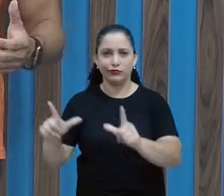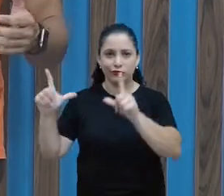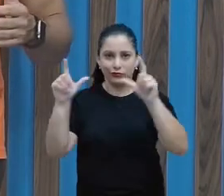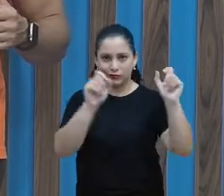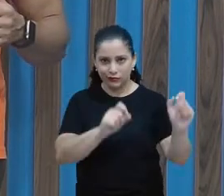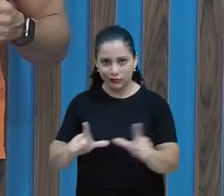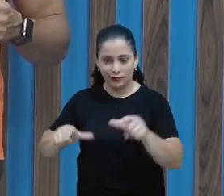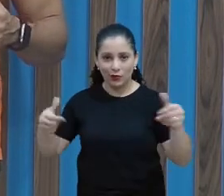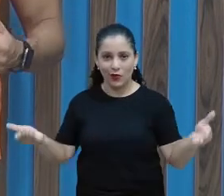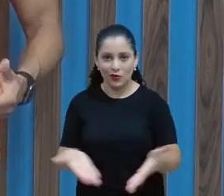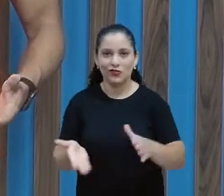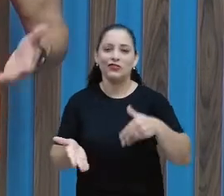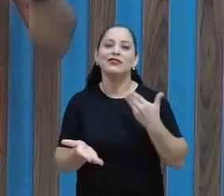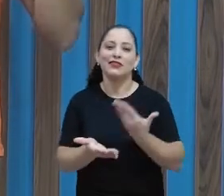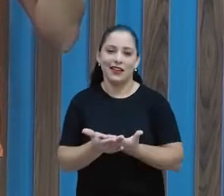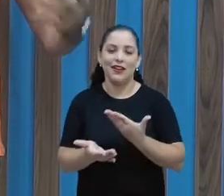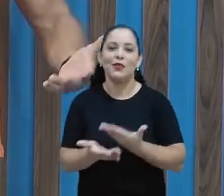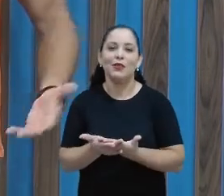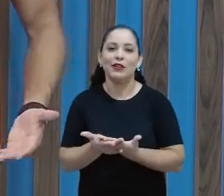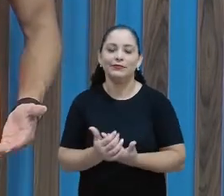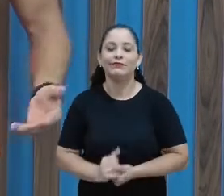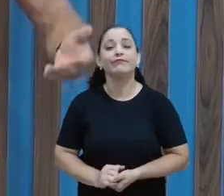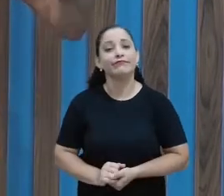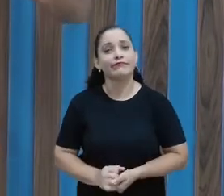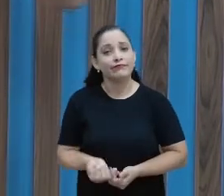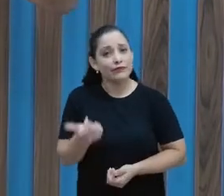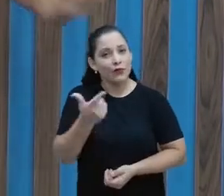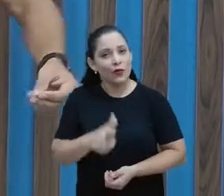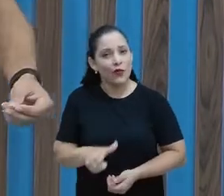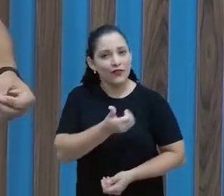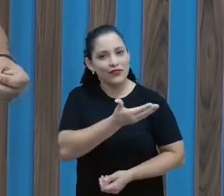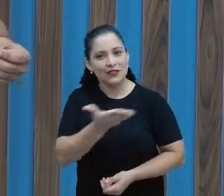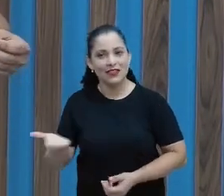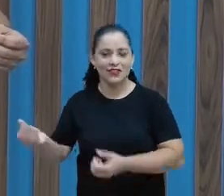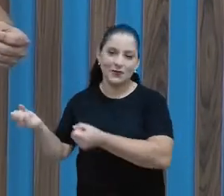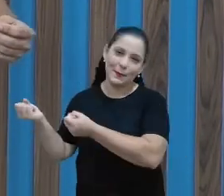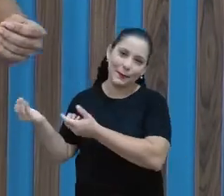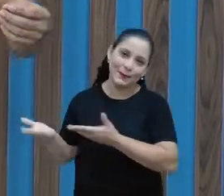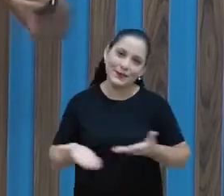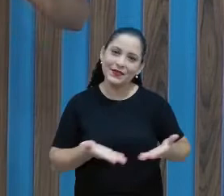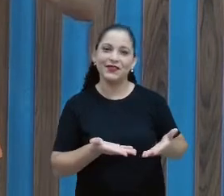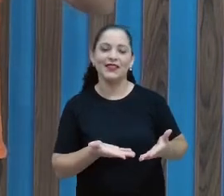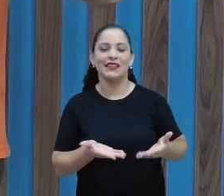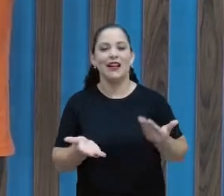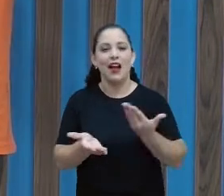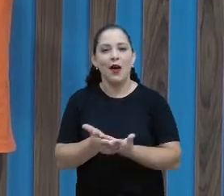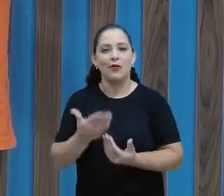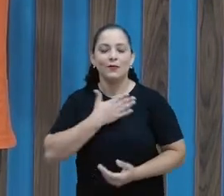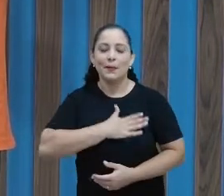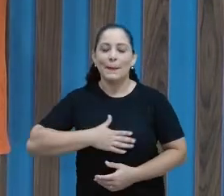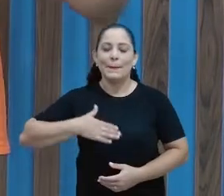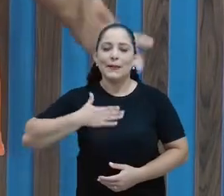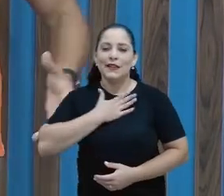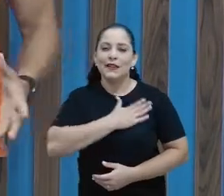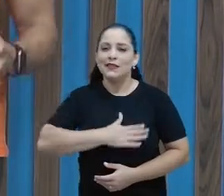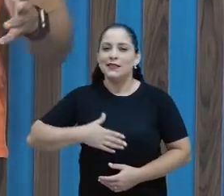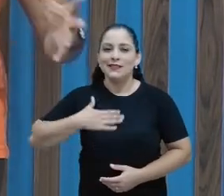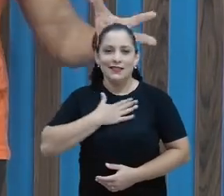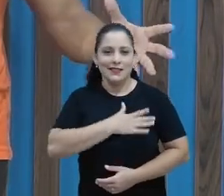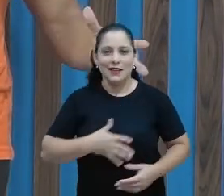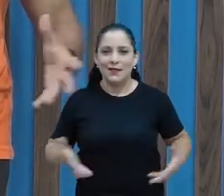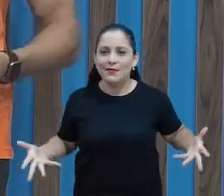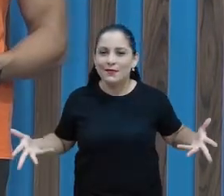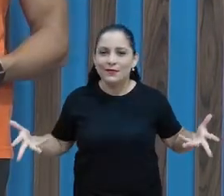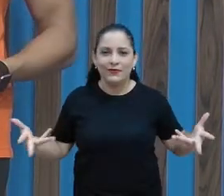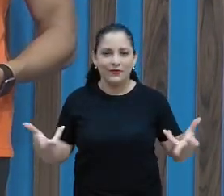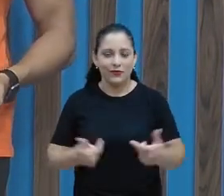na nossa aula de hoje, certo? Então, mais uma vez, seja muito bem-vindo aí à nossa aula. É um prazer imenso estar